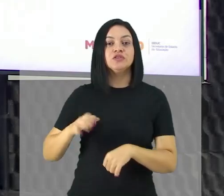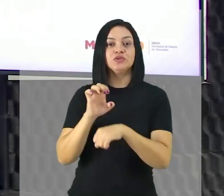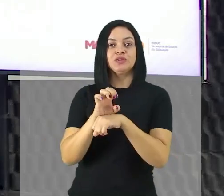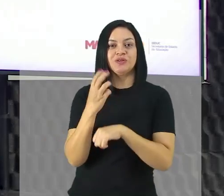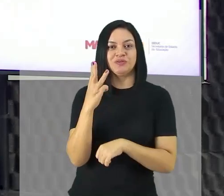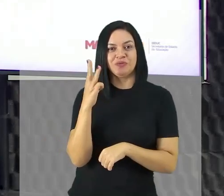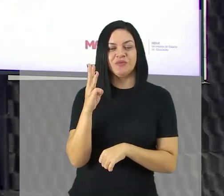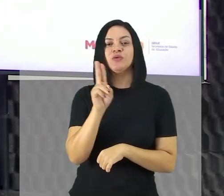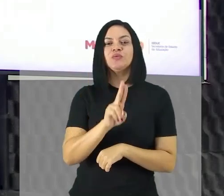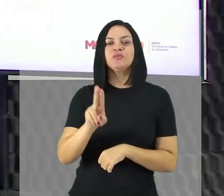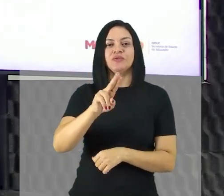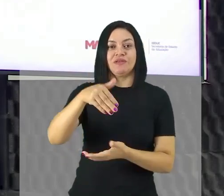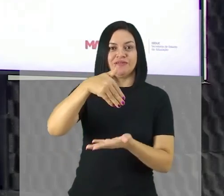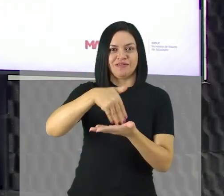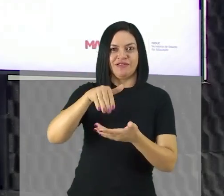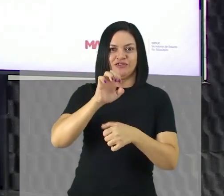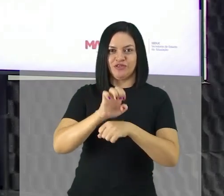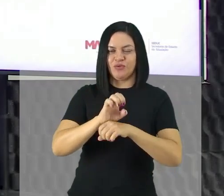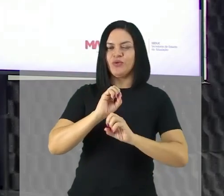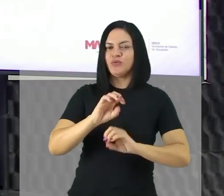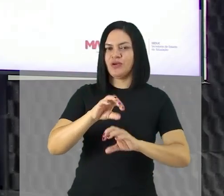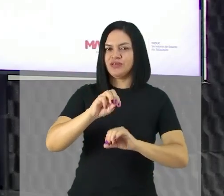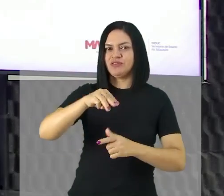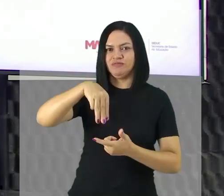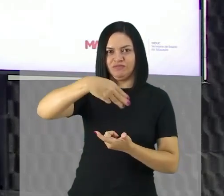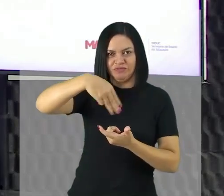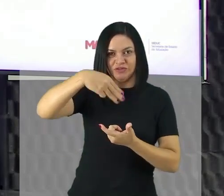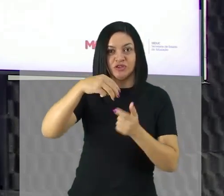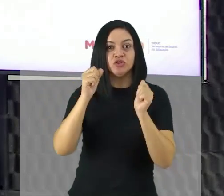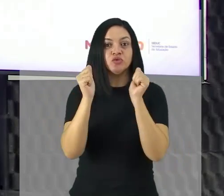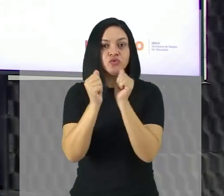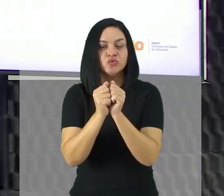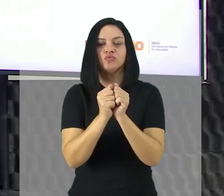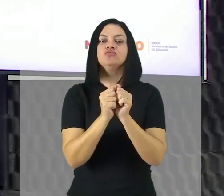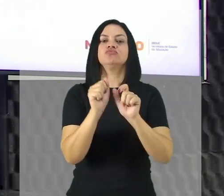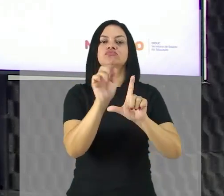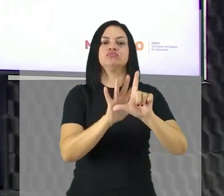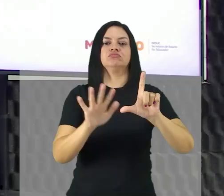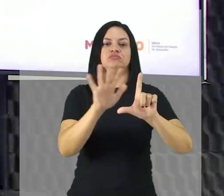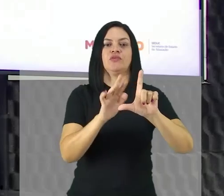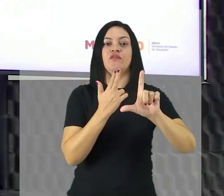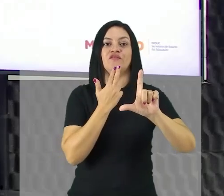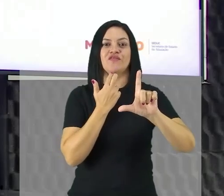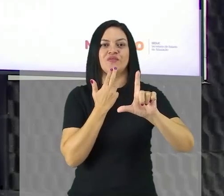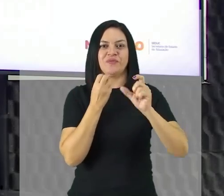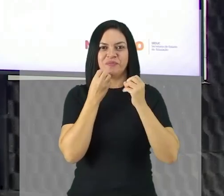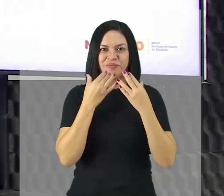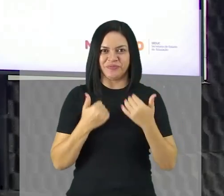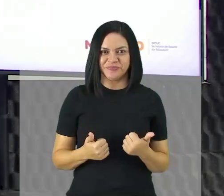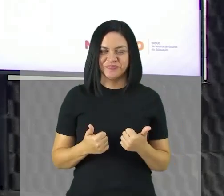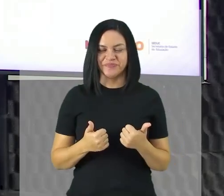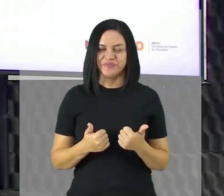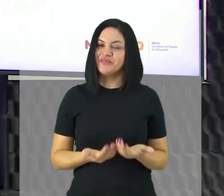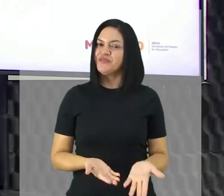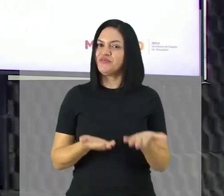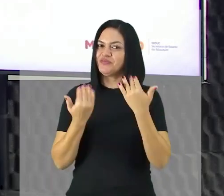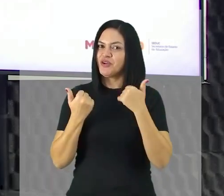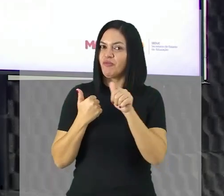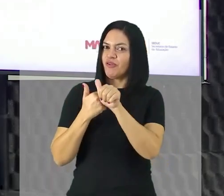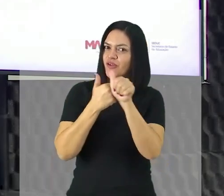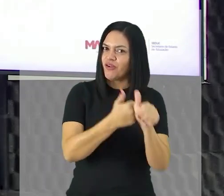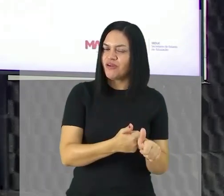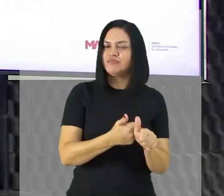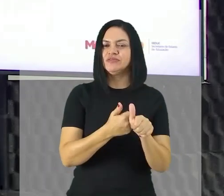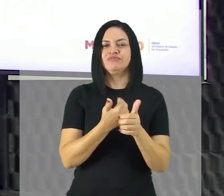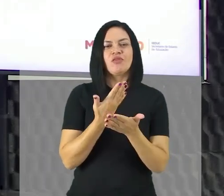Maranhão, através da Secretaria Estadual de Educação, junto com a plataforma Gonçalves Dias, tá bom? Então vamos lá acompanhar